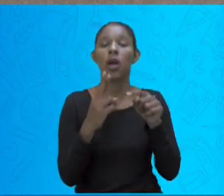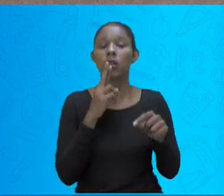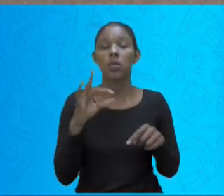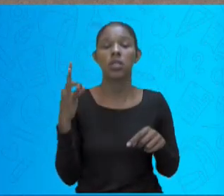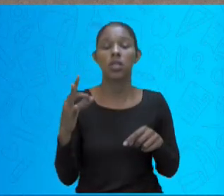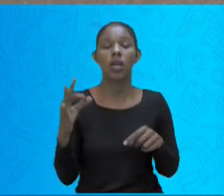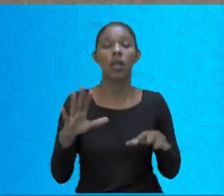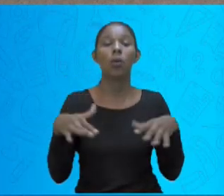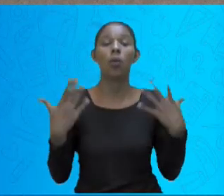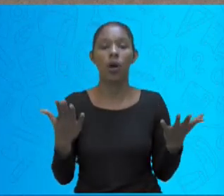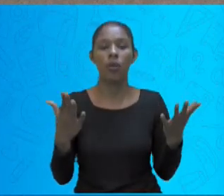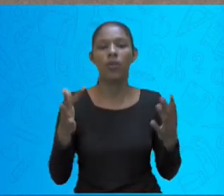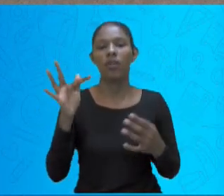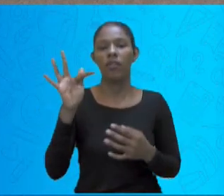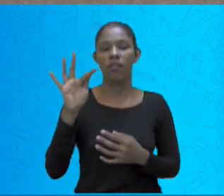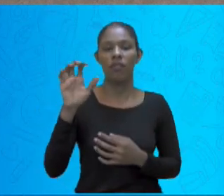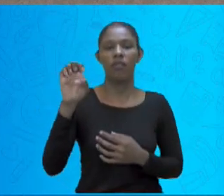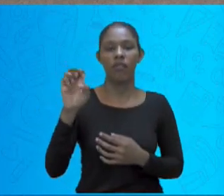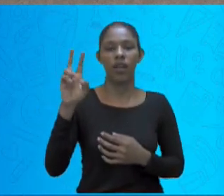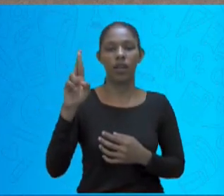resolver.